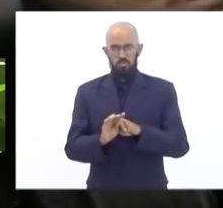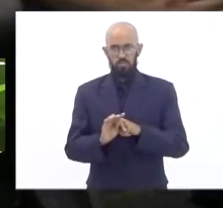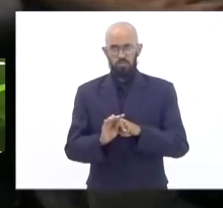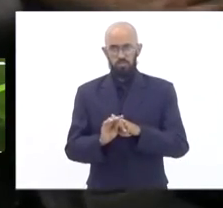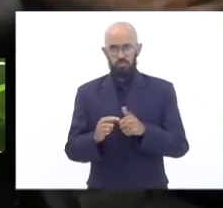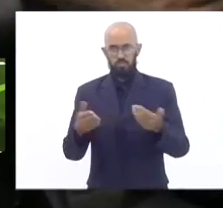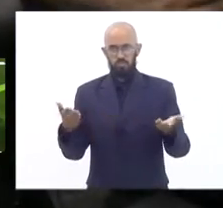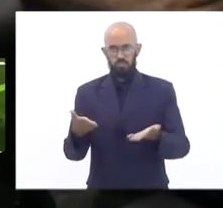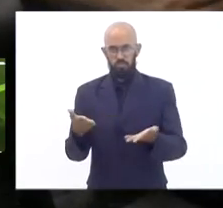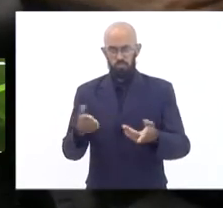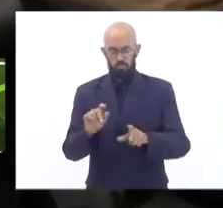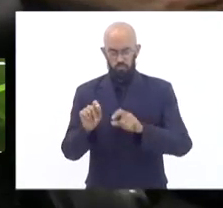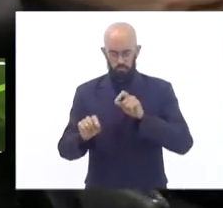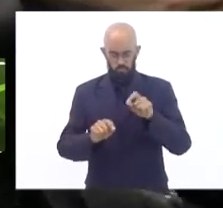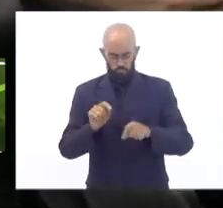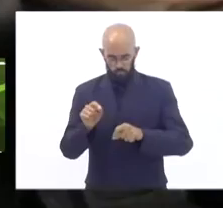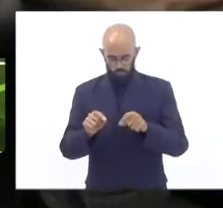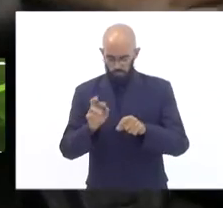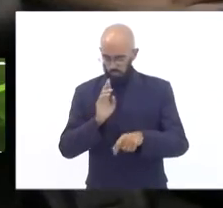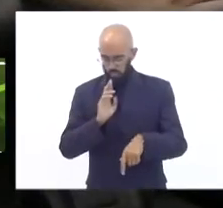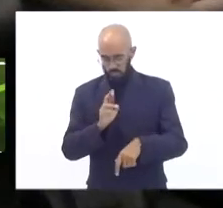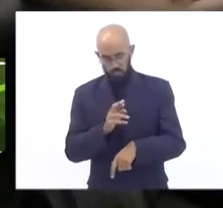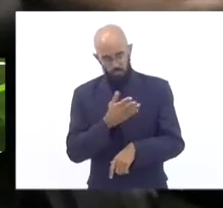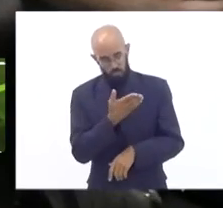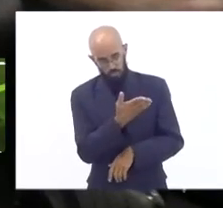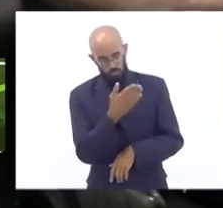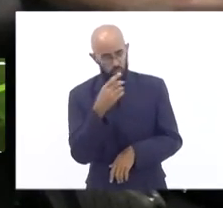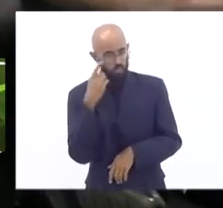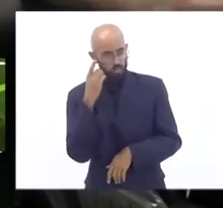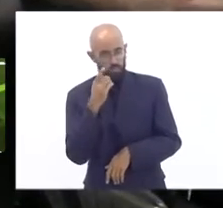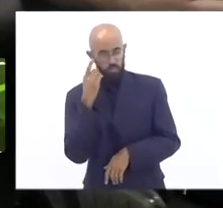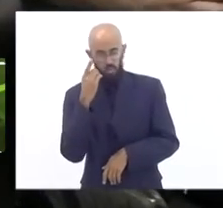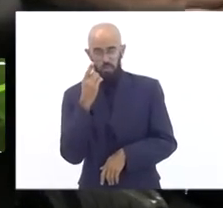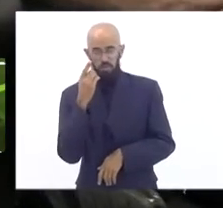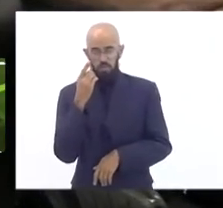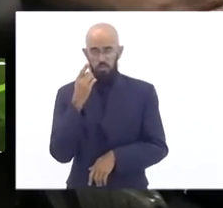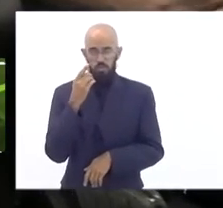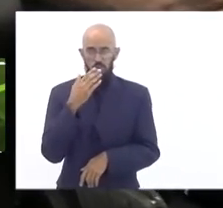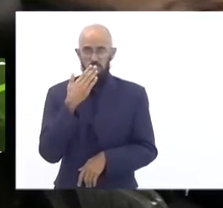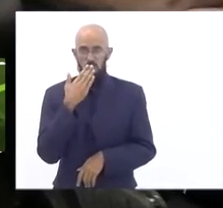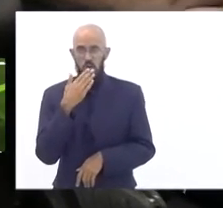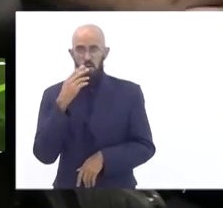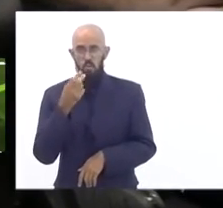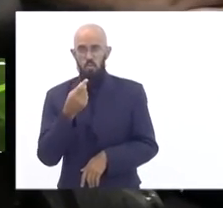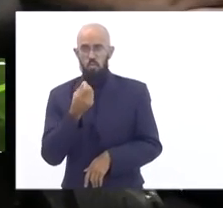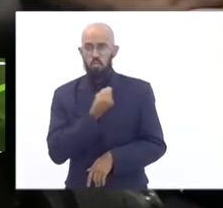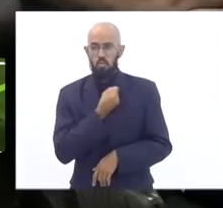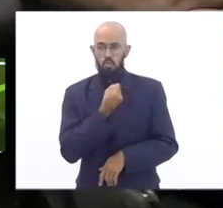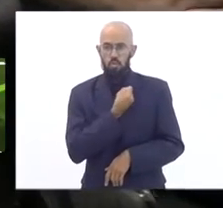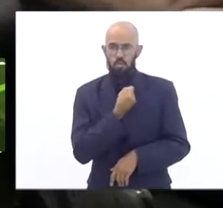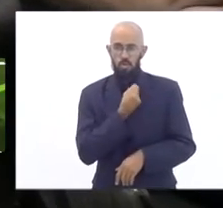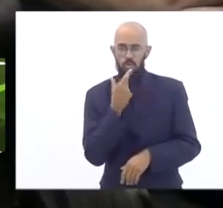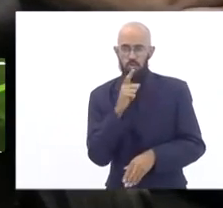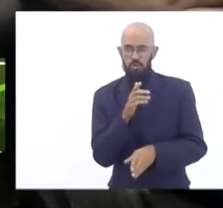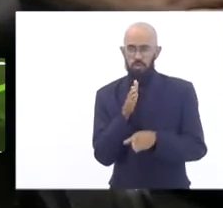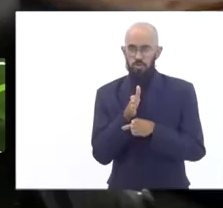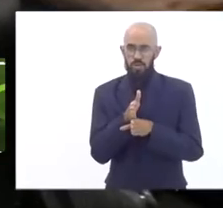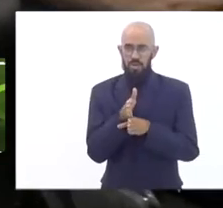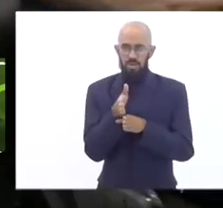hoje em dia, para eu responder ao senhor, deputado, qual seria o número que equilibraria o sistema, eu teria